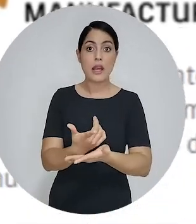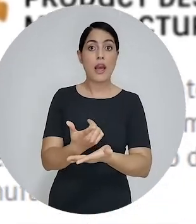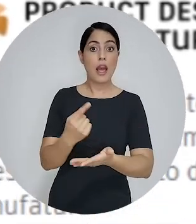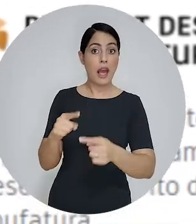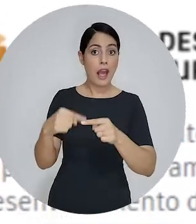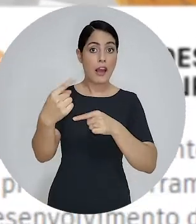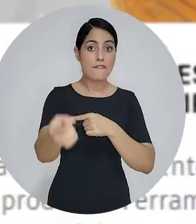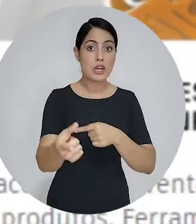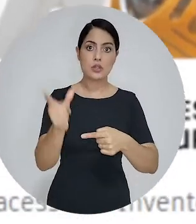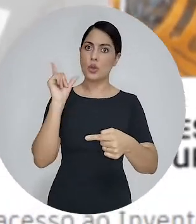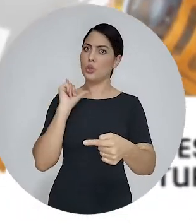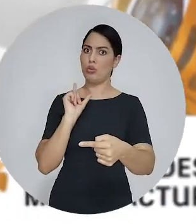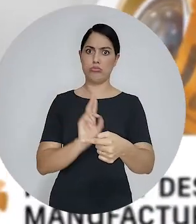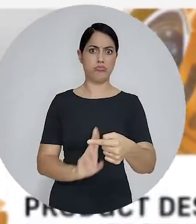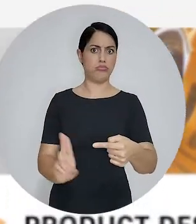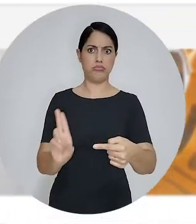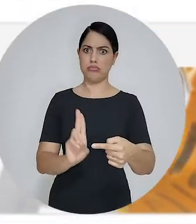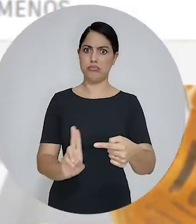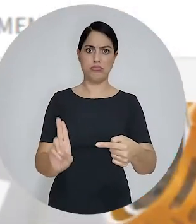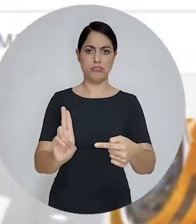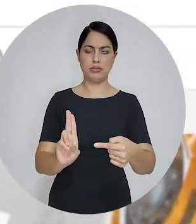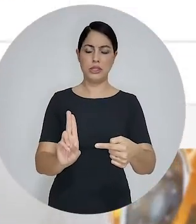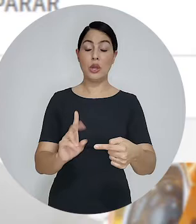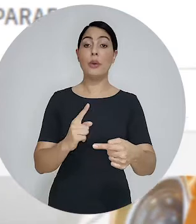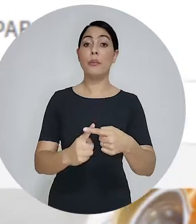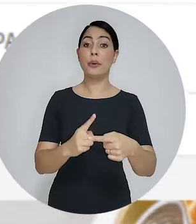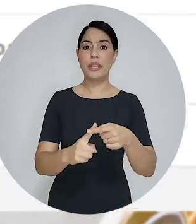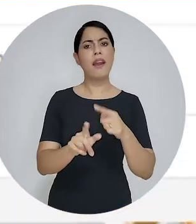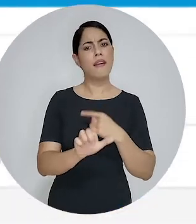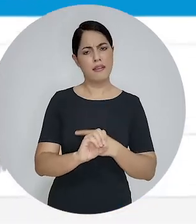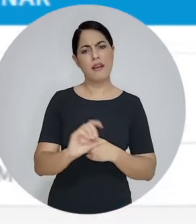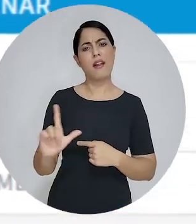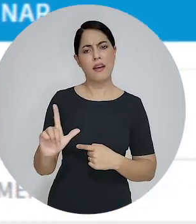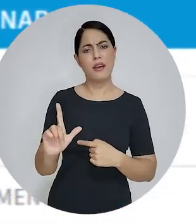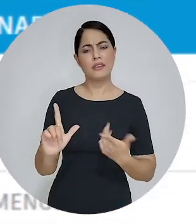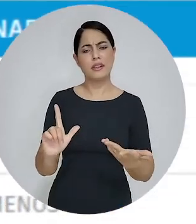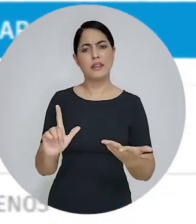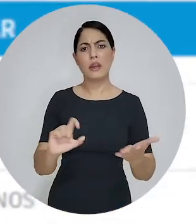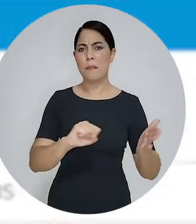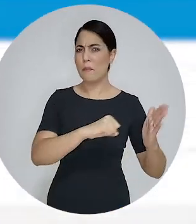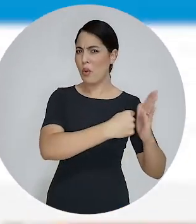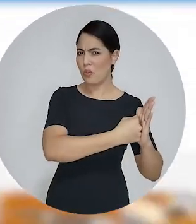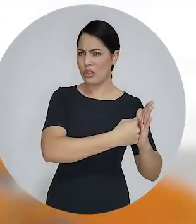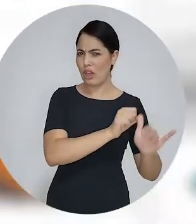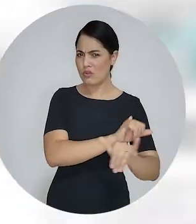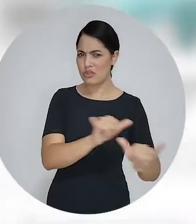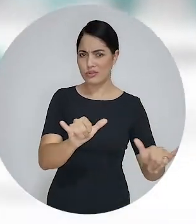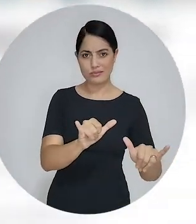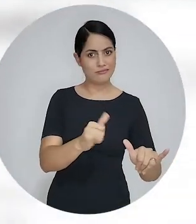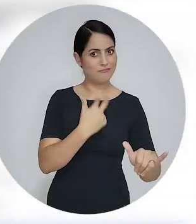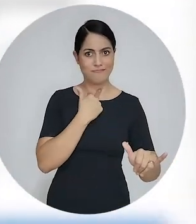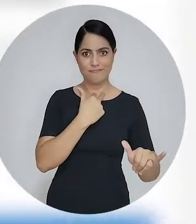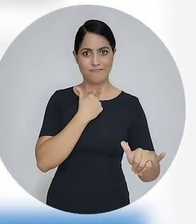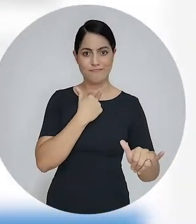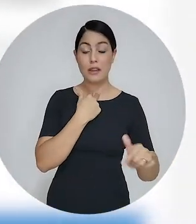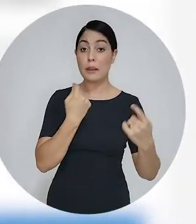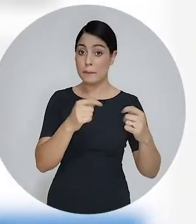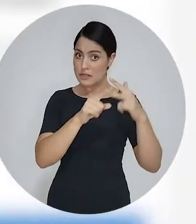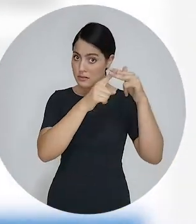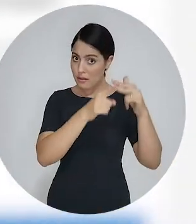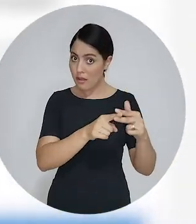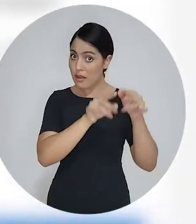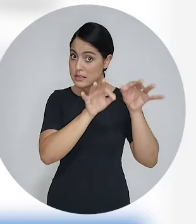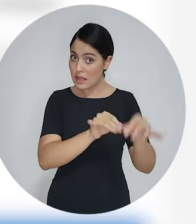pontuada, não utilize as setas de avanço e retorno do seu navegador. Além, claro, de não utilizar bloqueadores